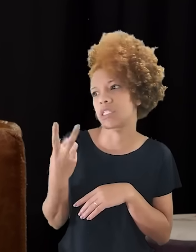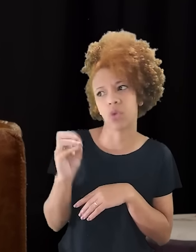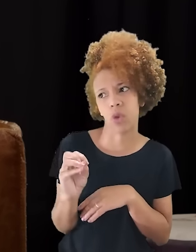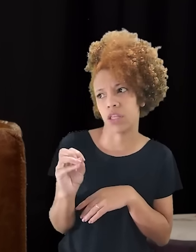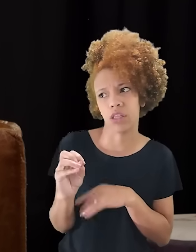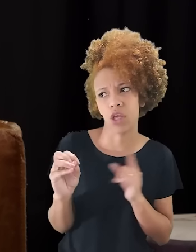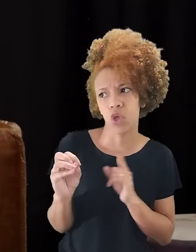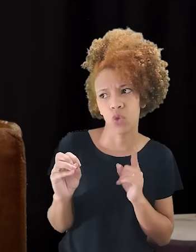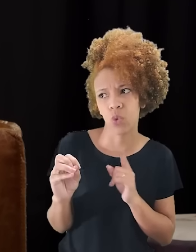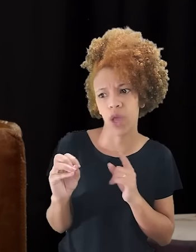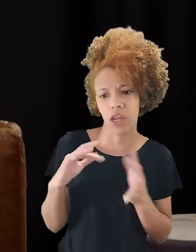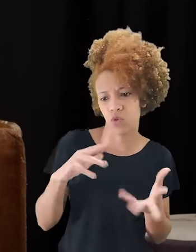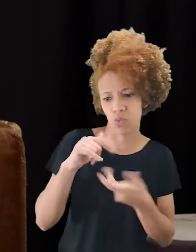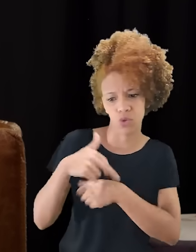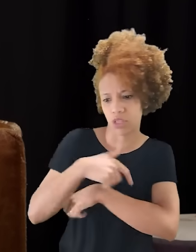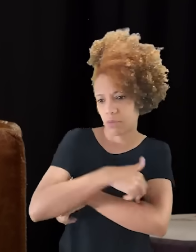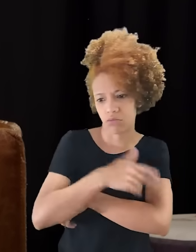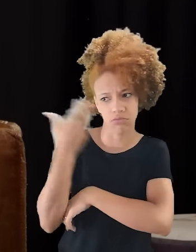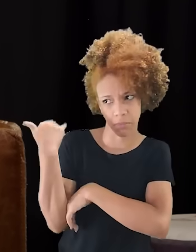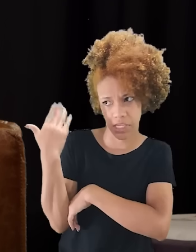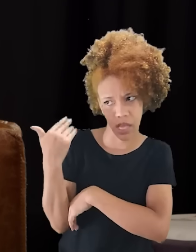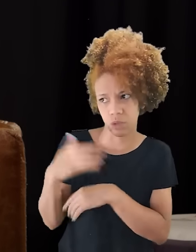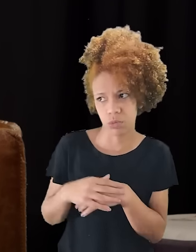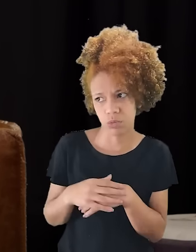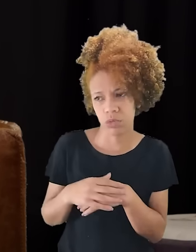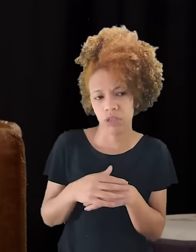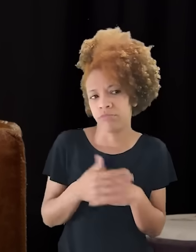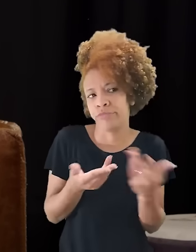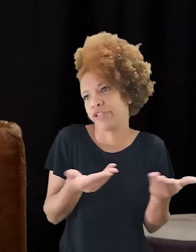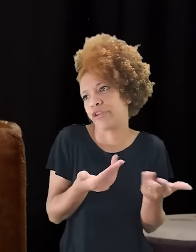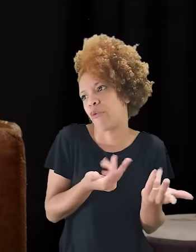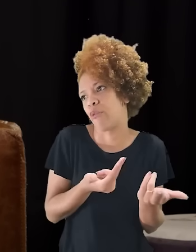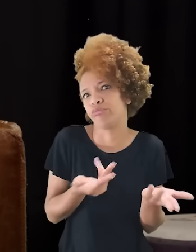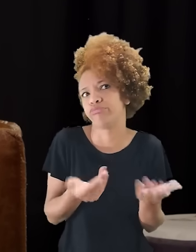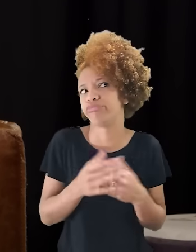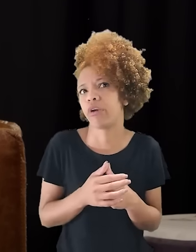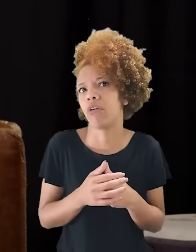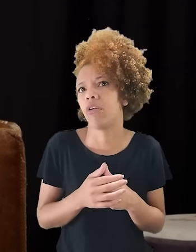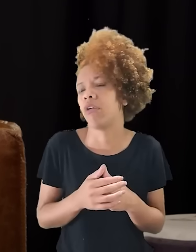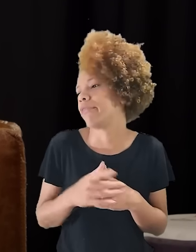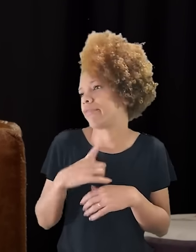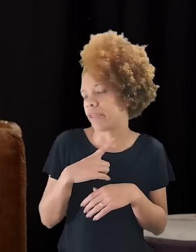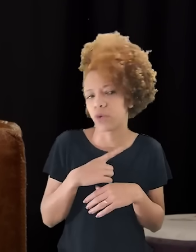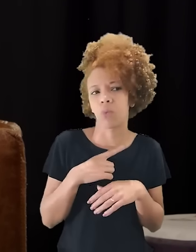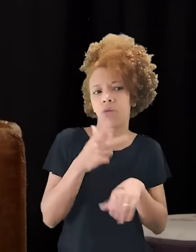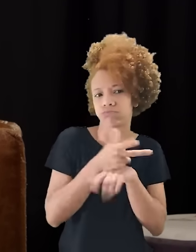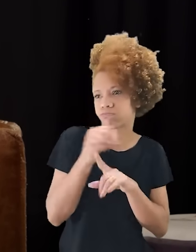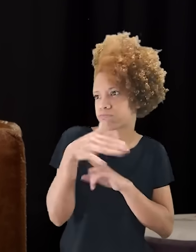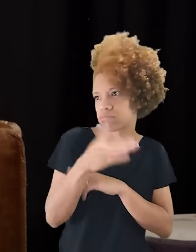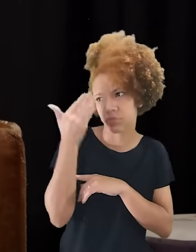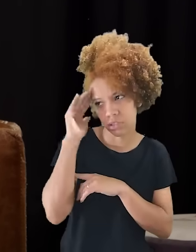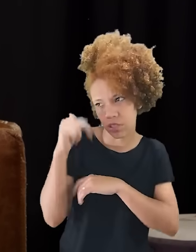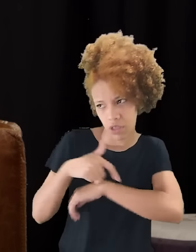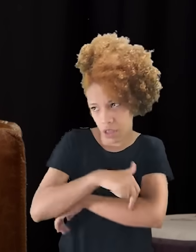fervoroso você ser do mundo da moda naquela época né Igual é hoje em dia que é como se fosse uma Trend mesmo você entender